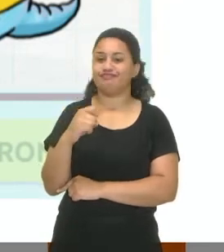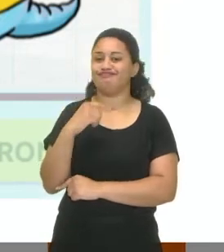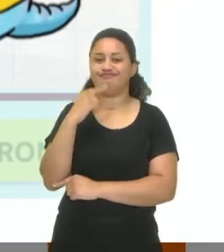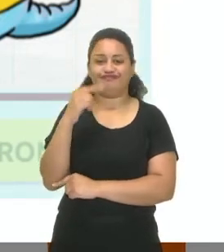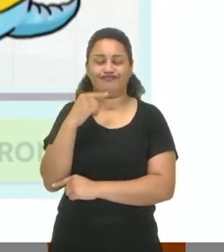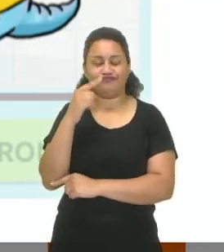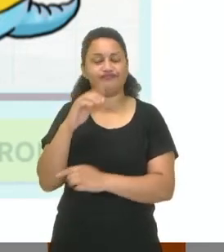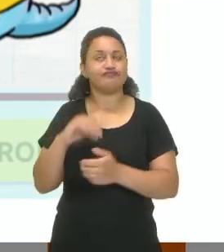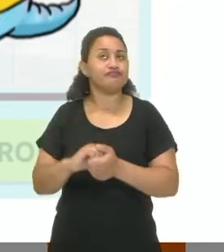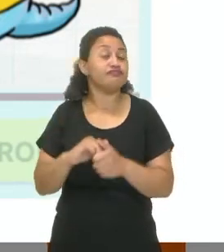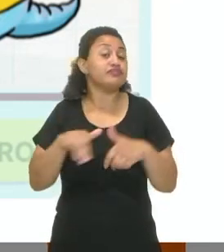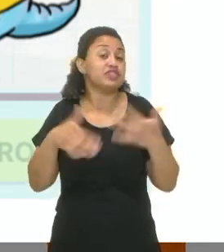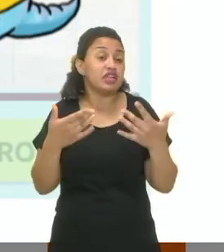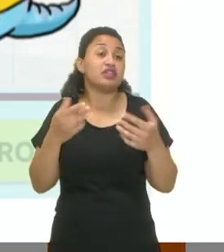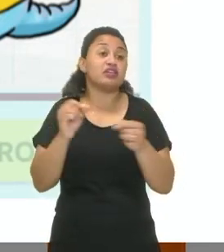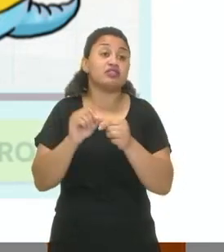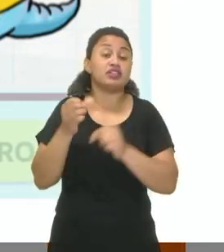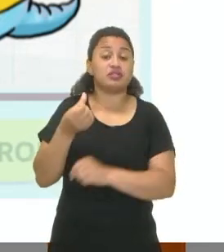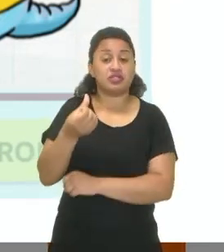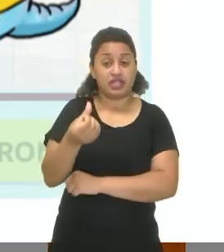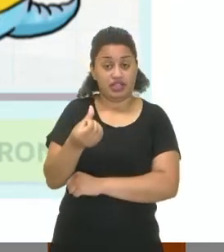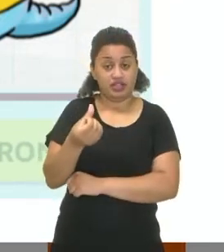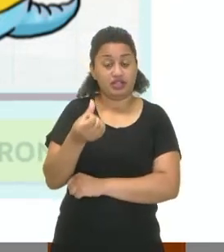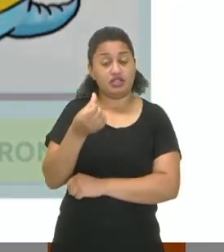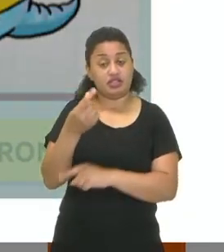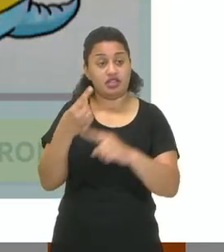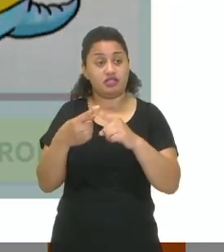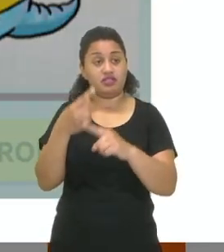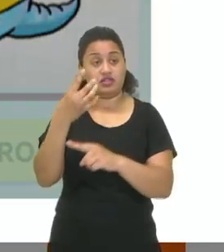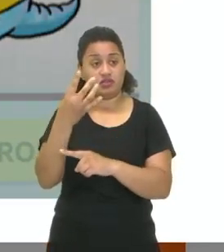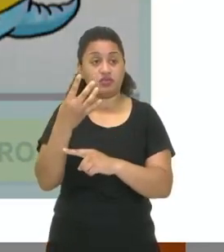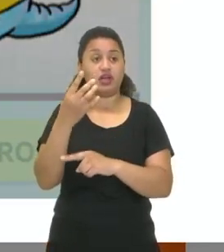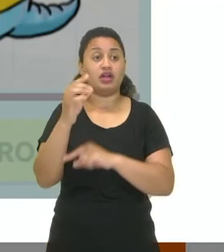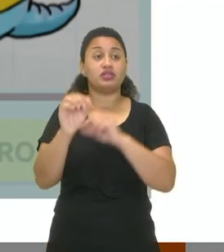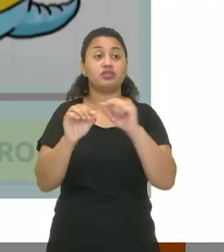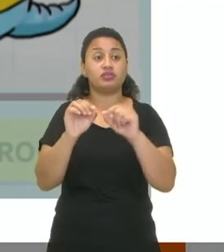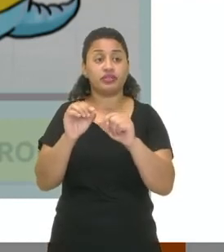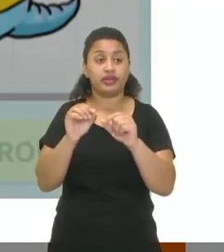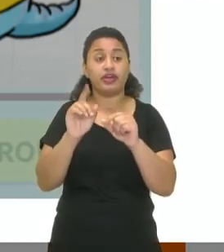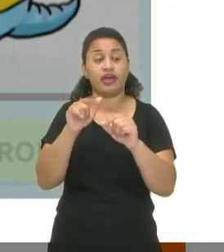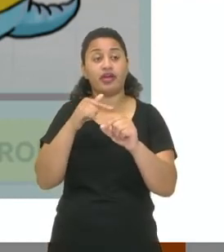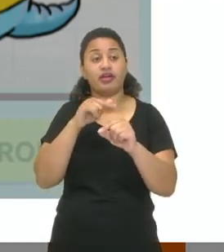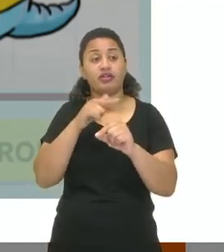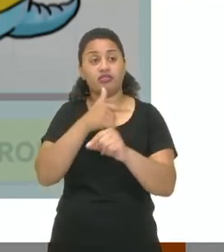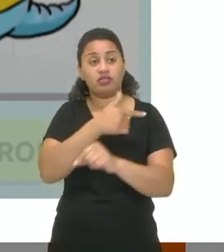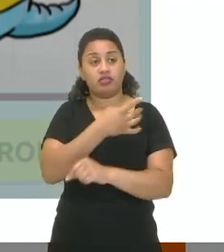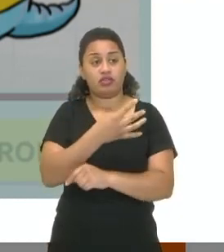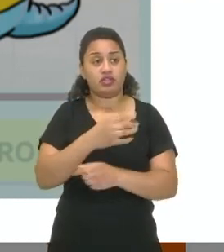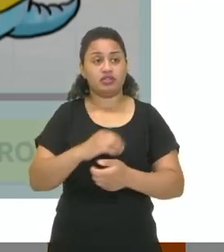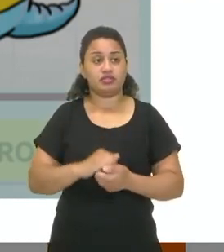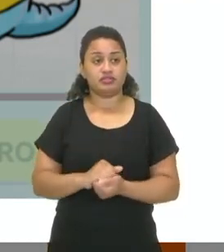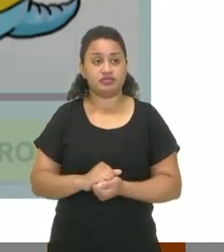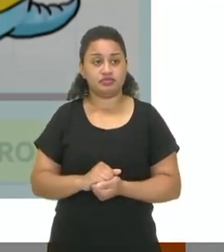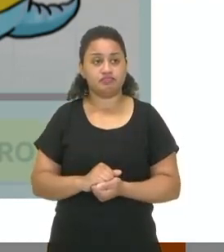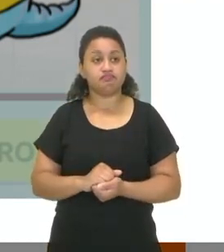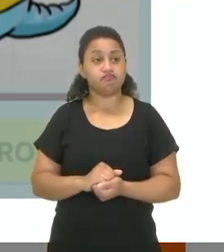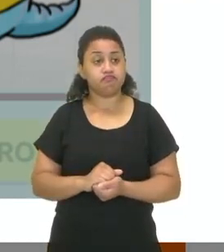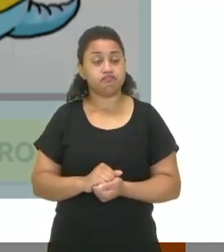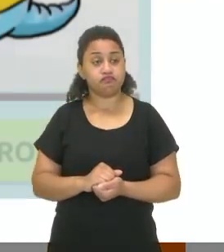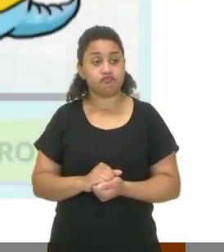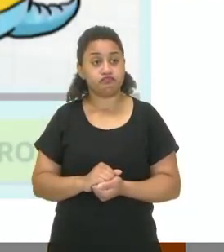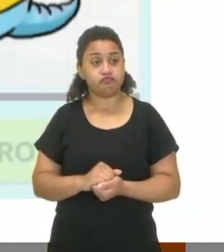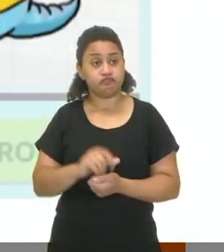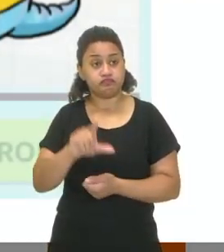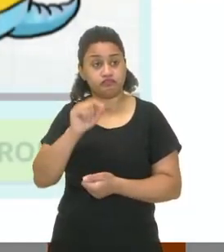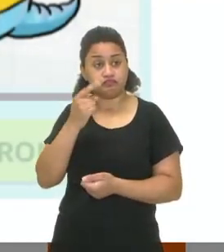Passa. Então, eu vou ter que fazer 6 vezes 4, né? Que vai dar 24. Então, fazendo 6 aqui, ó. 6, né?